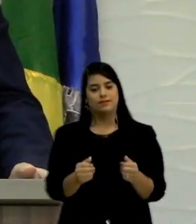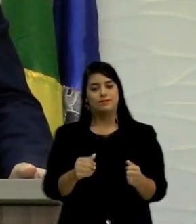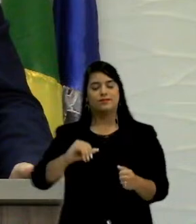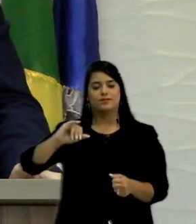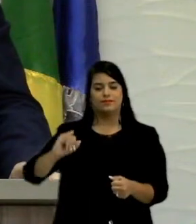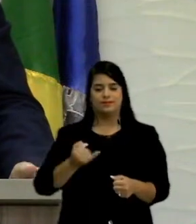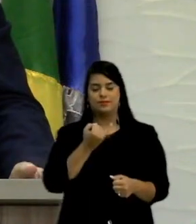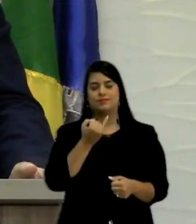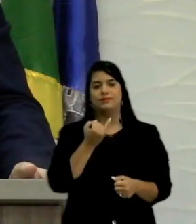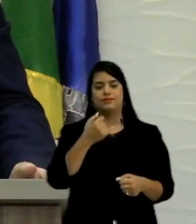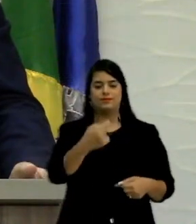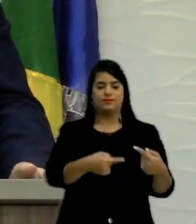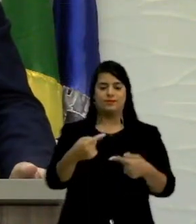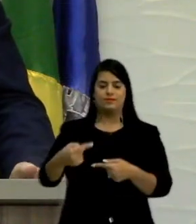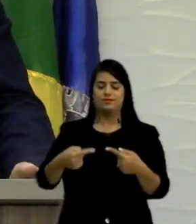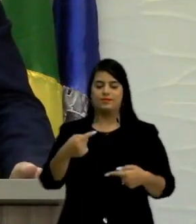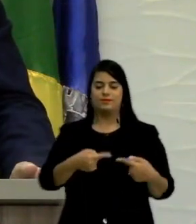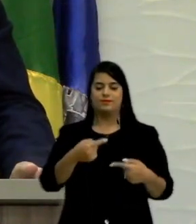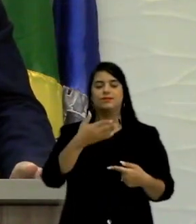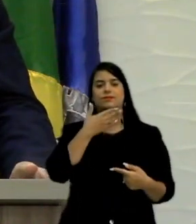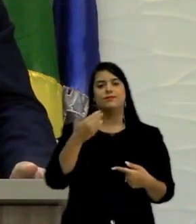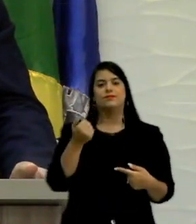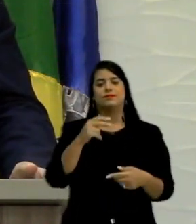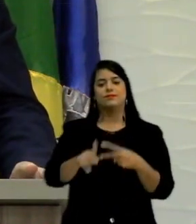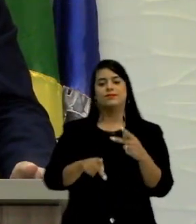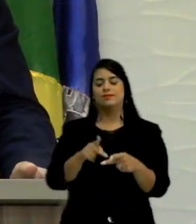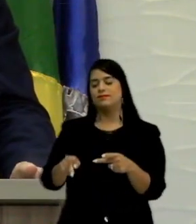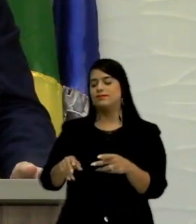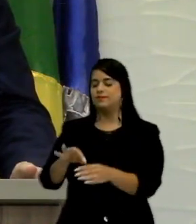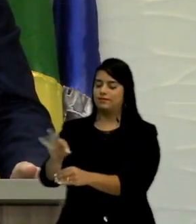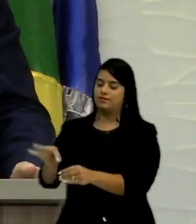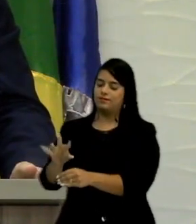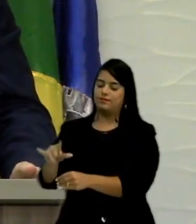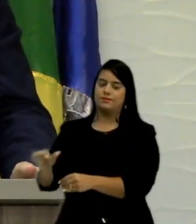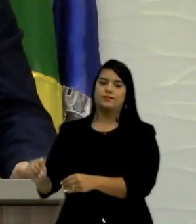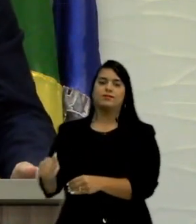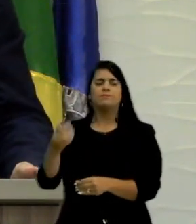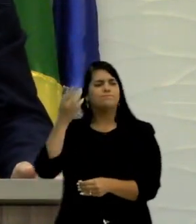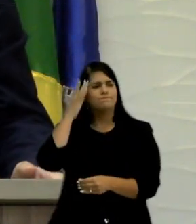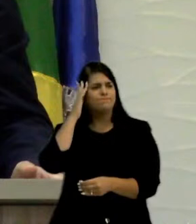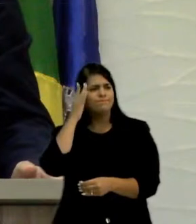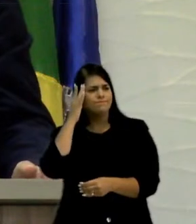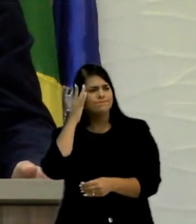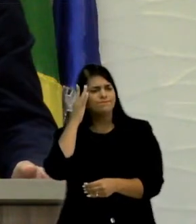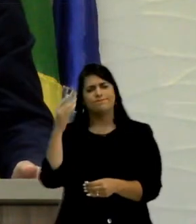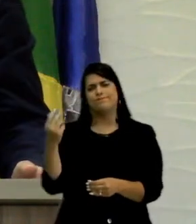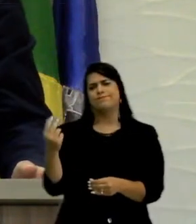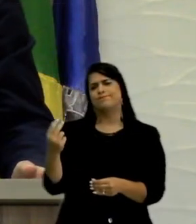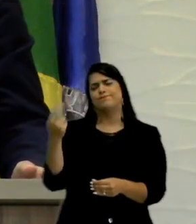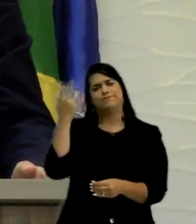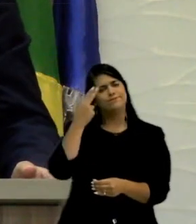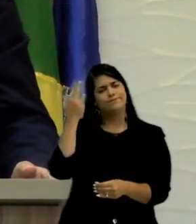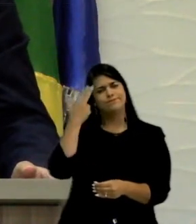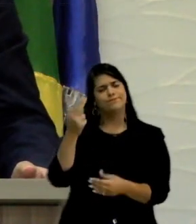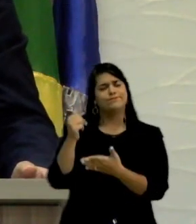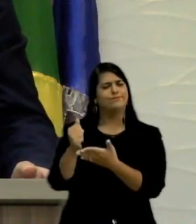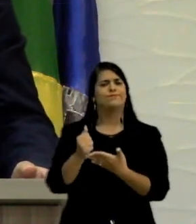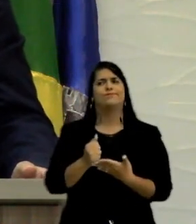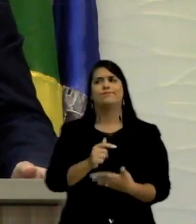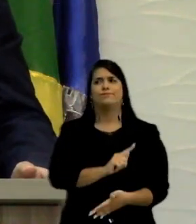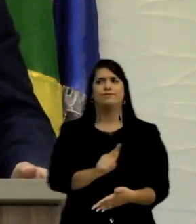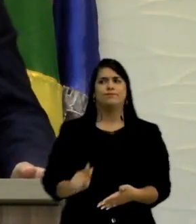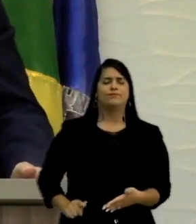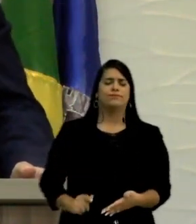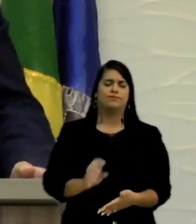oportunidade aqui de discutir essas melhorias para o povo da Vila do Espírito Santo. E eu não acho nada demais você pedir ajuda do governo do Estado, tendo em vista que